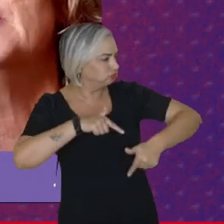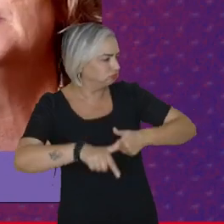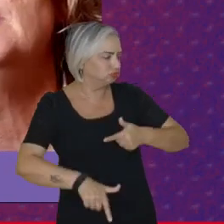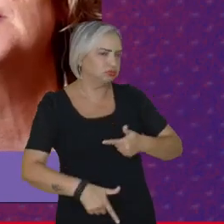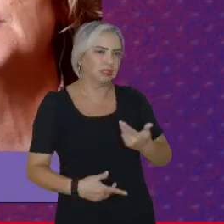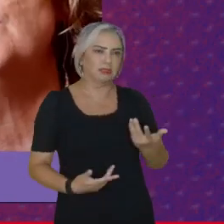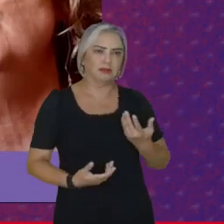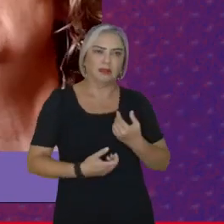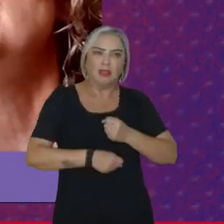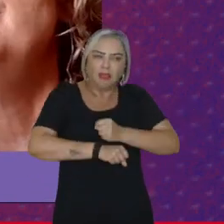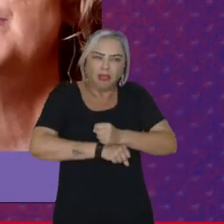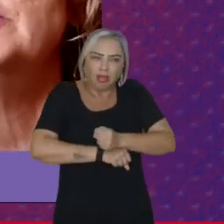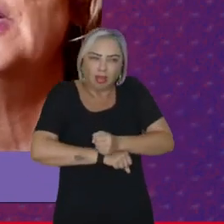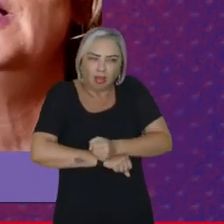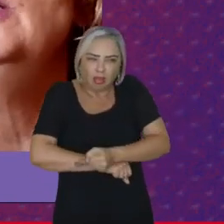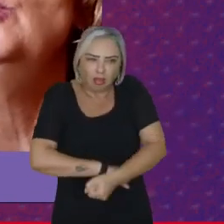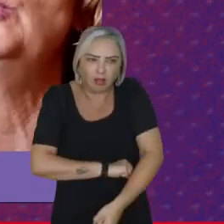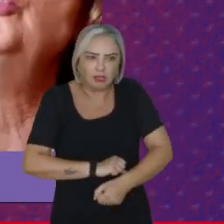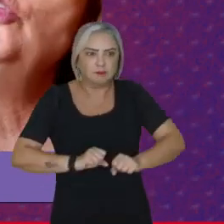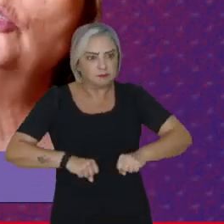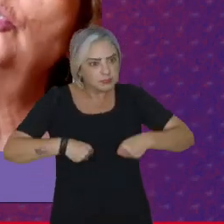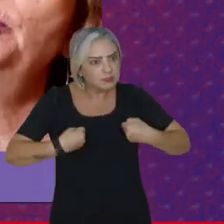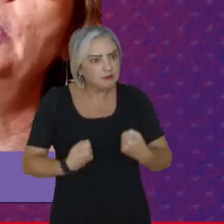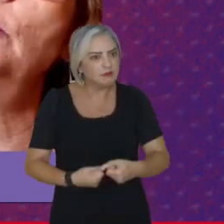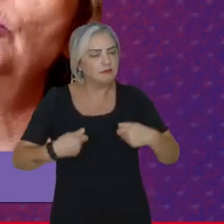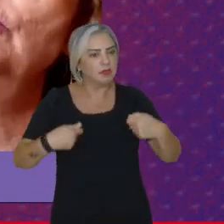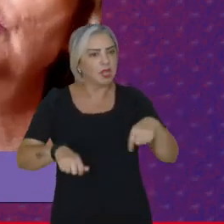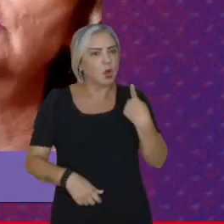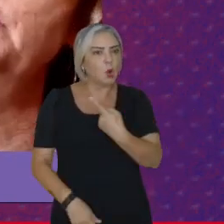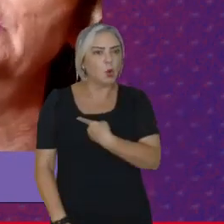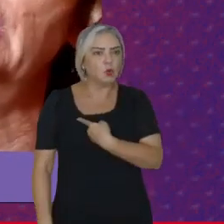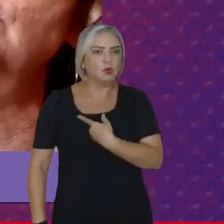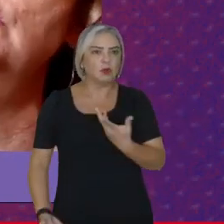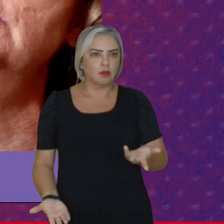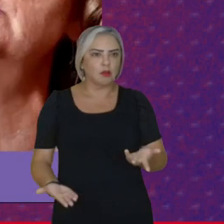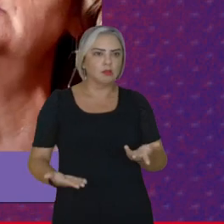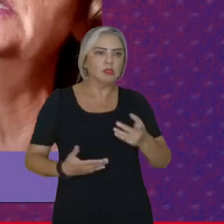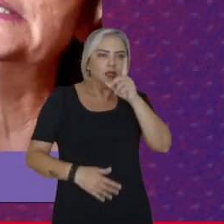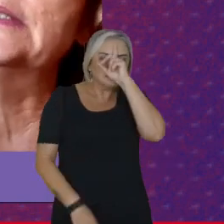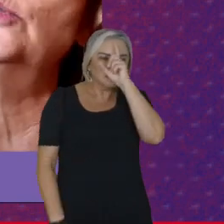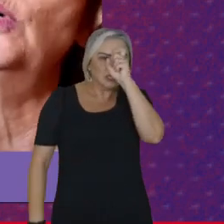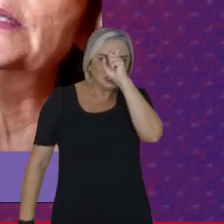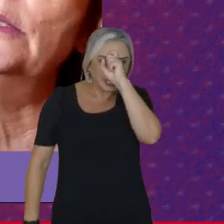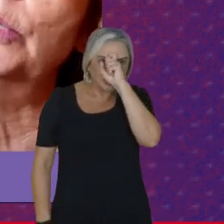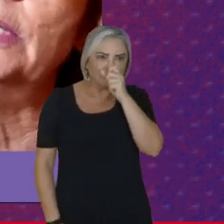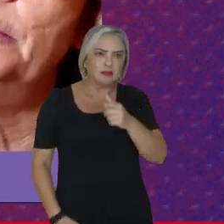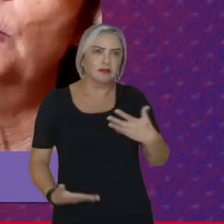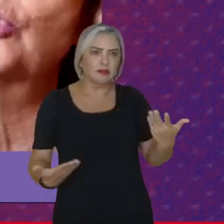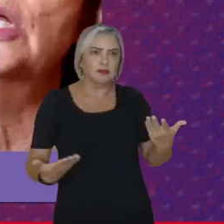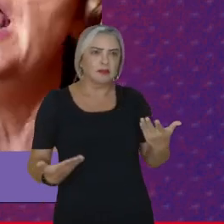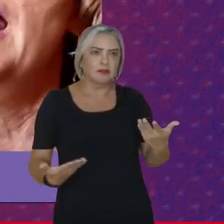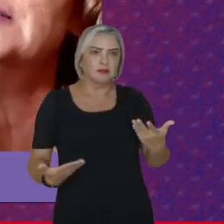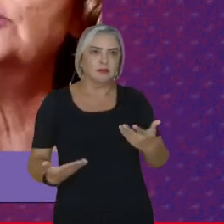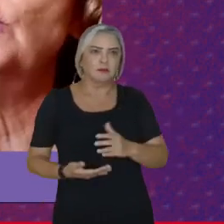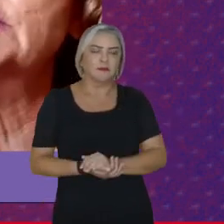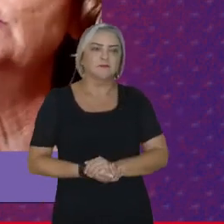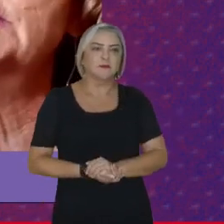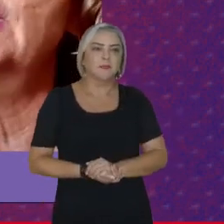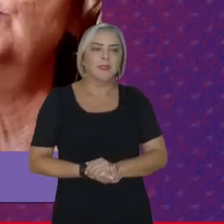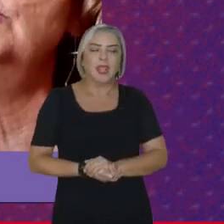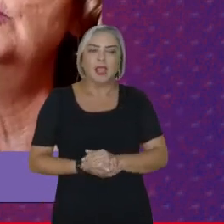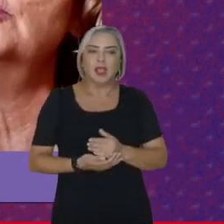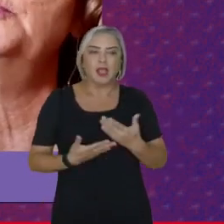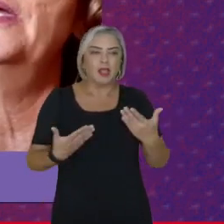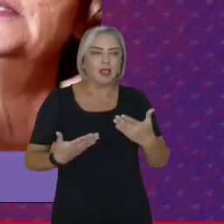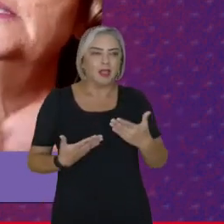responsabilidade que tem sido enfrentar os nossos plantões nos hospitais diante dessa situação que está posta. A